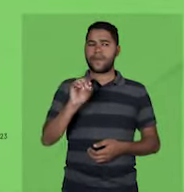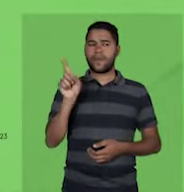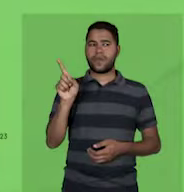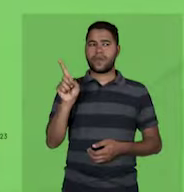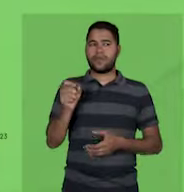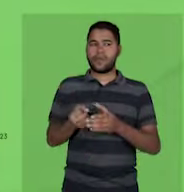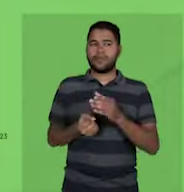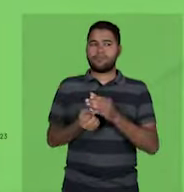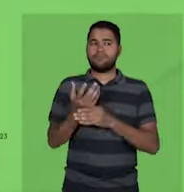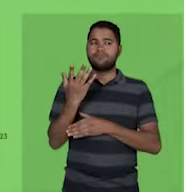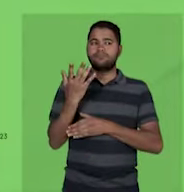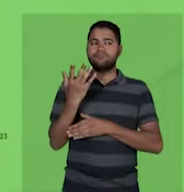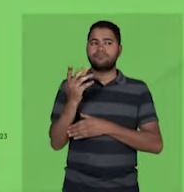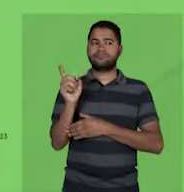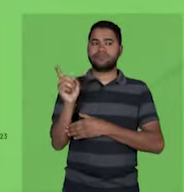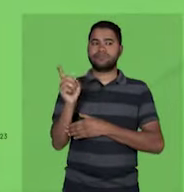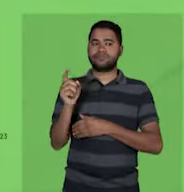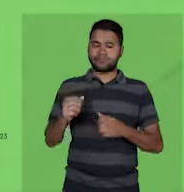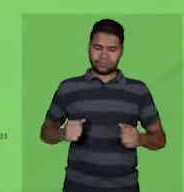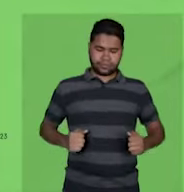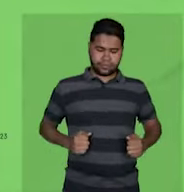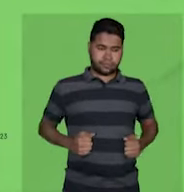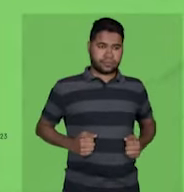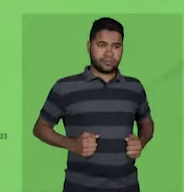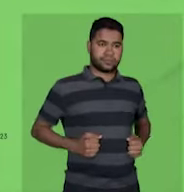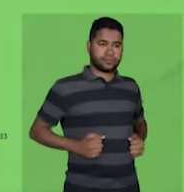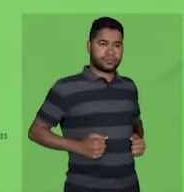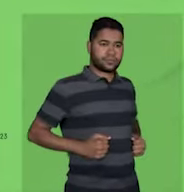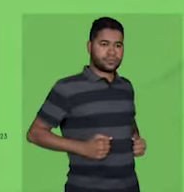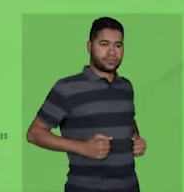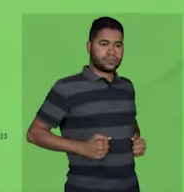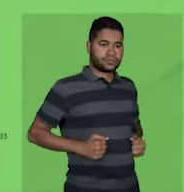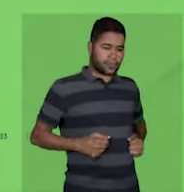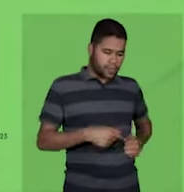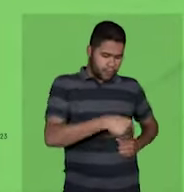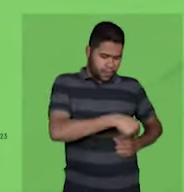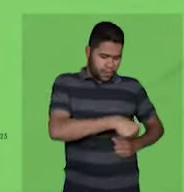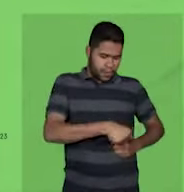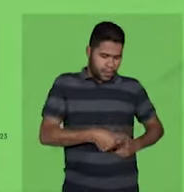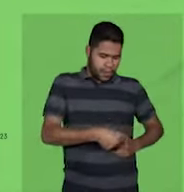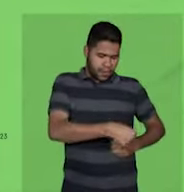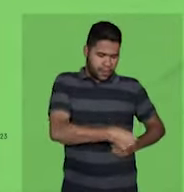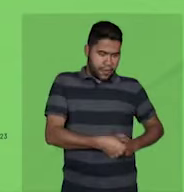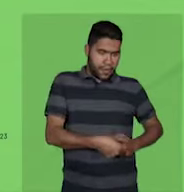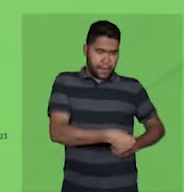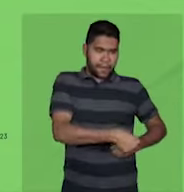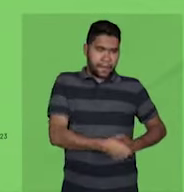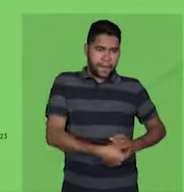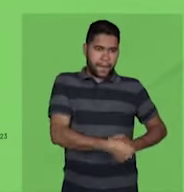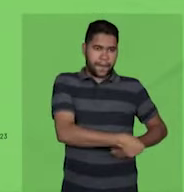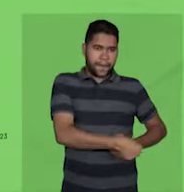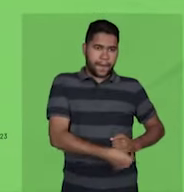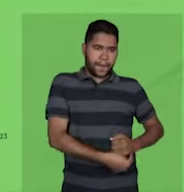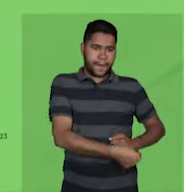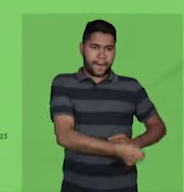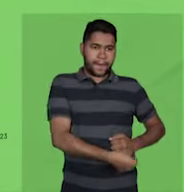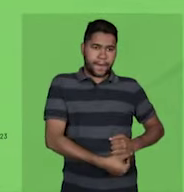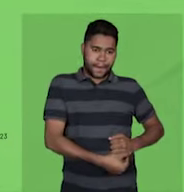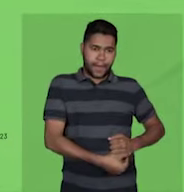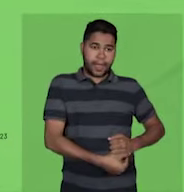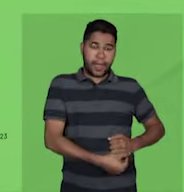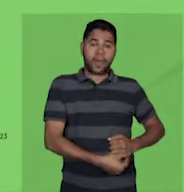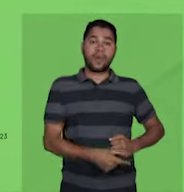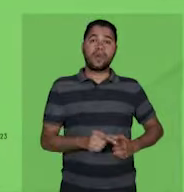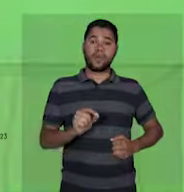o meu rim. Então, ele é formado por milhões de unidades que a gente chama